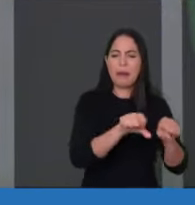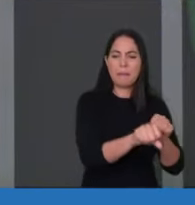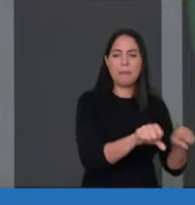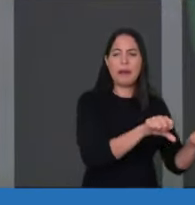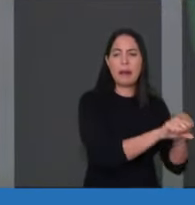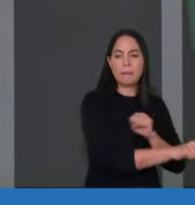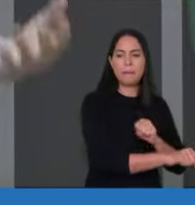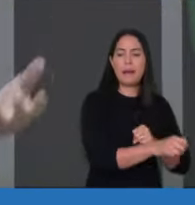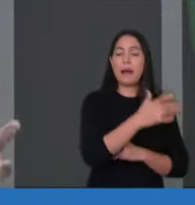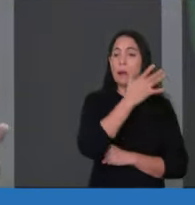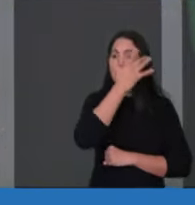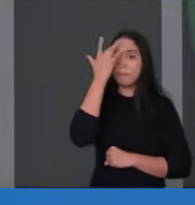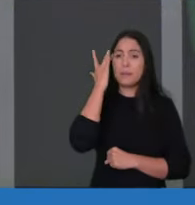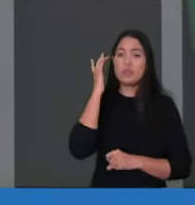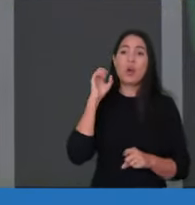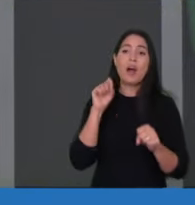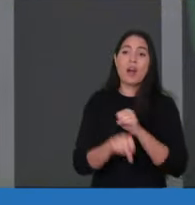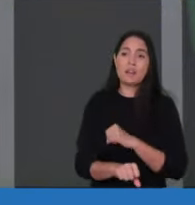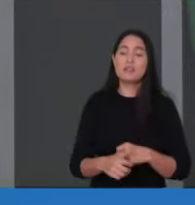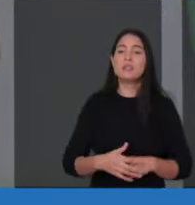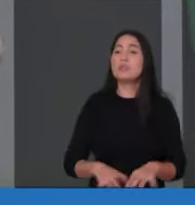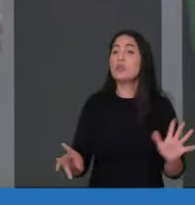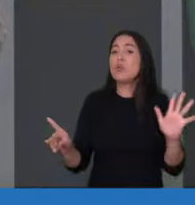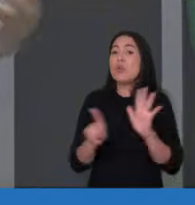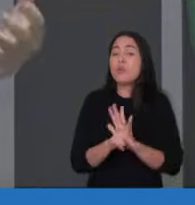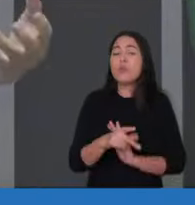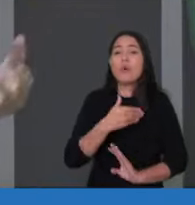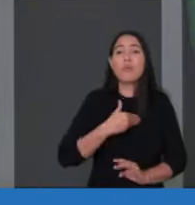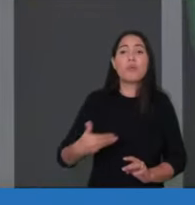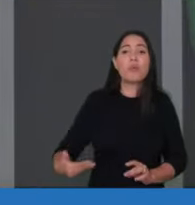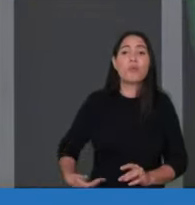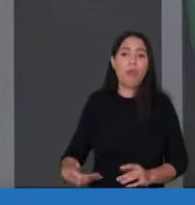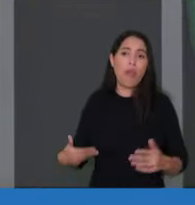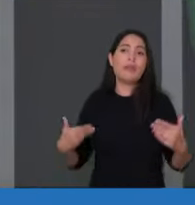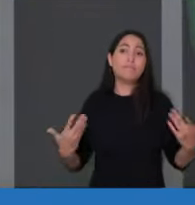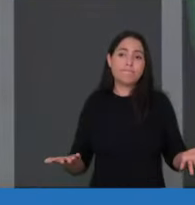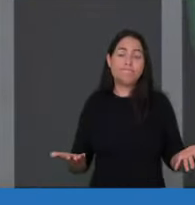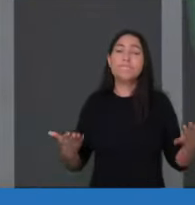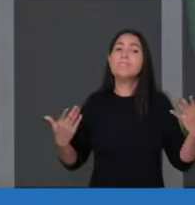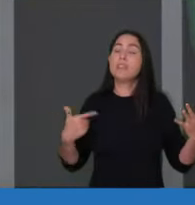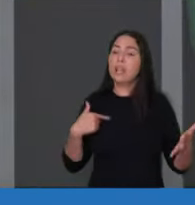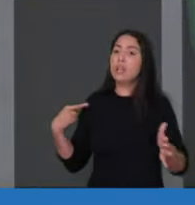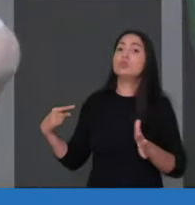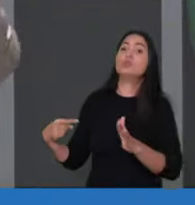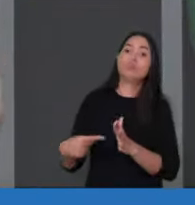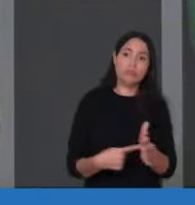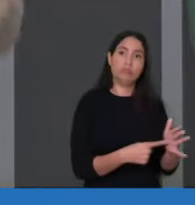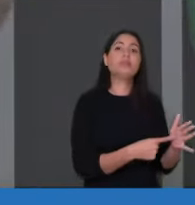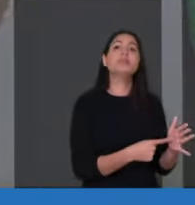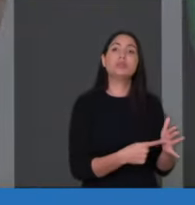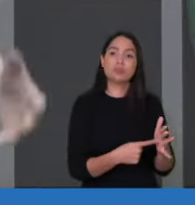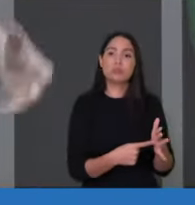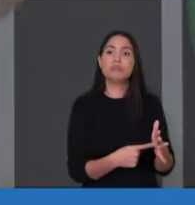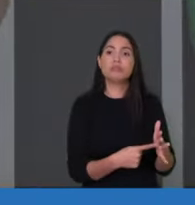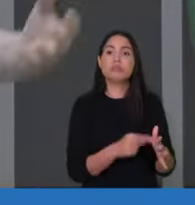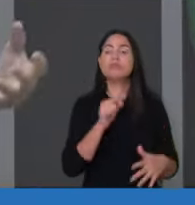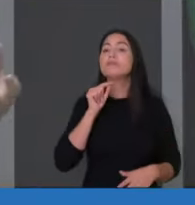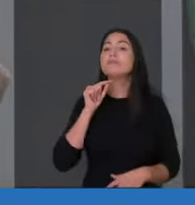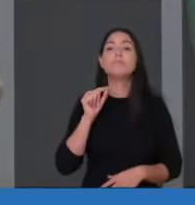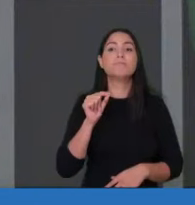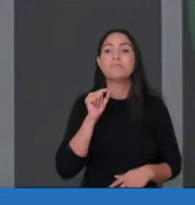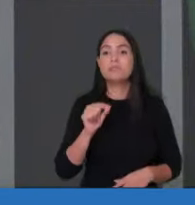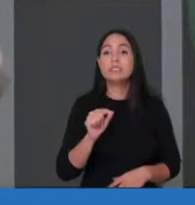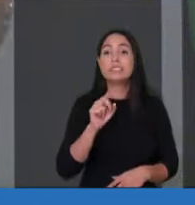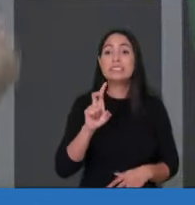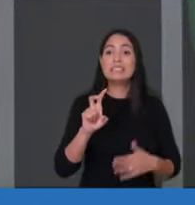assassinos e pelo próprio Estado. E aqui eu denuncio o assassinato de mais de 50